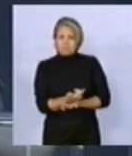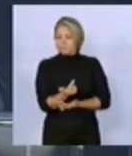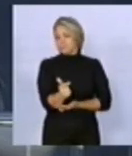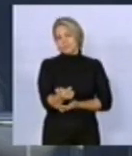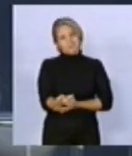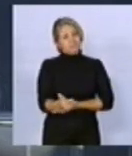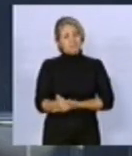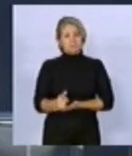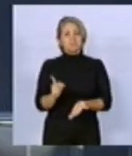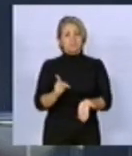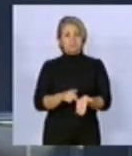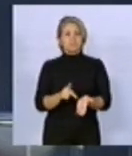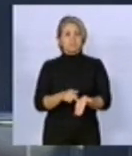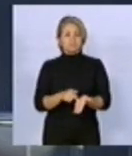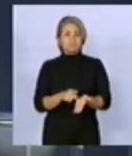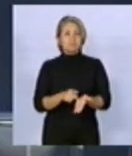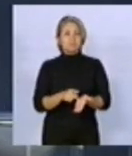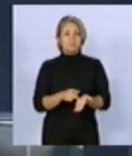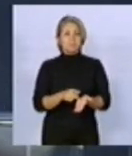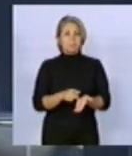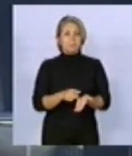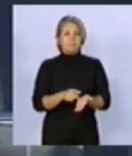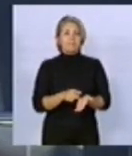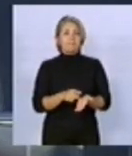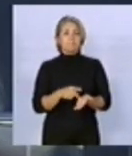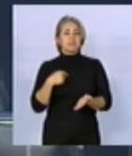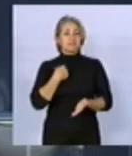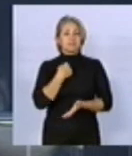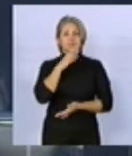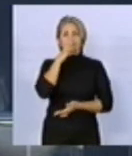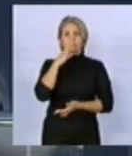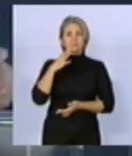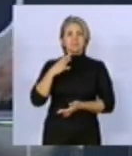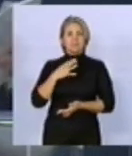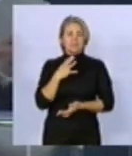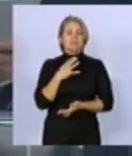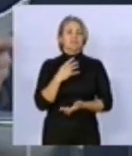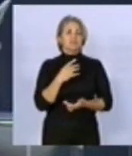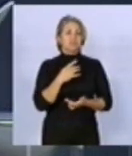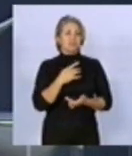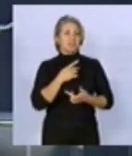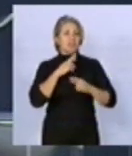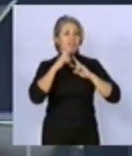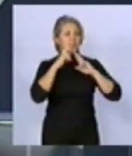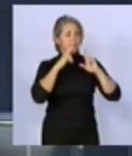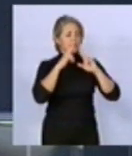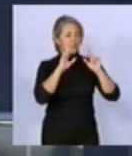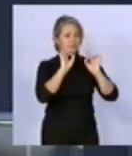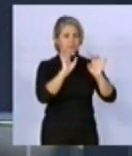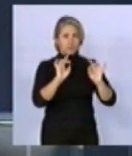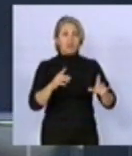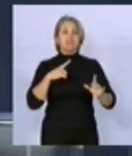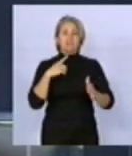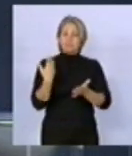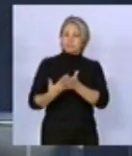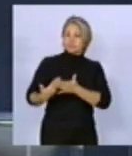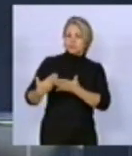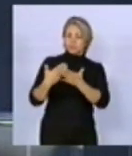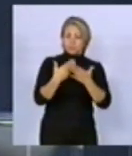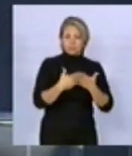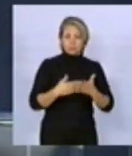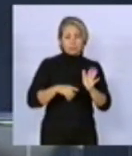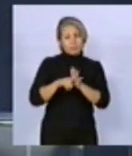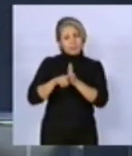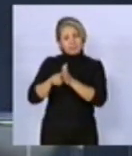temos é para não ser acusada de chorar de barriga cheia eu trouxe aqui um estudo feito pelo pt cede da usp